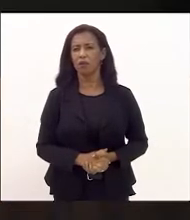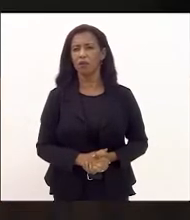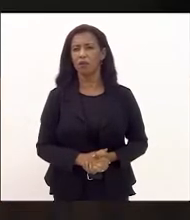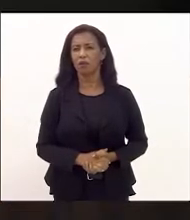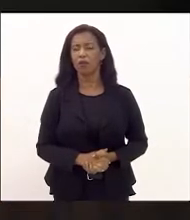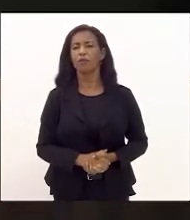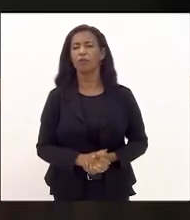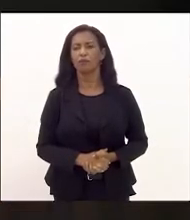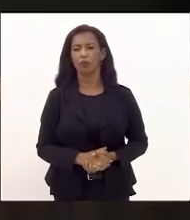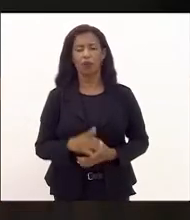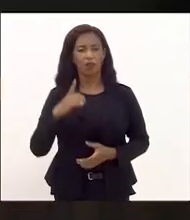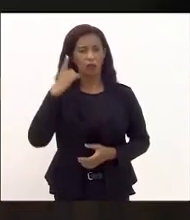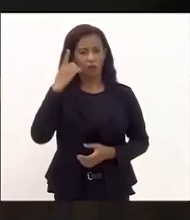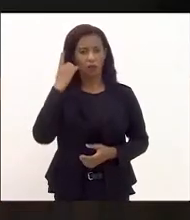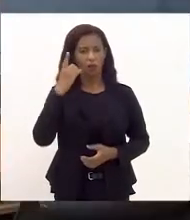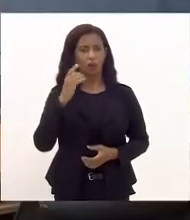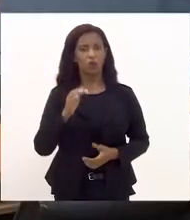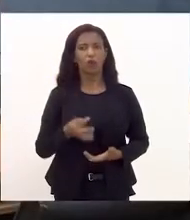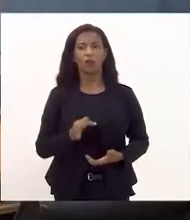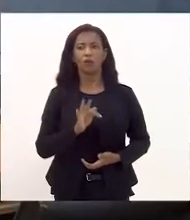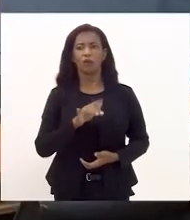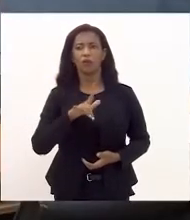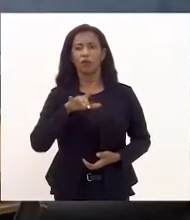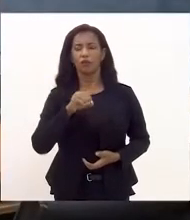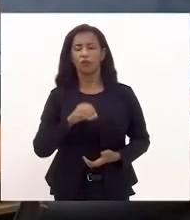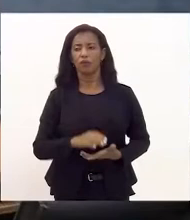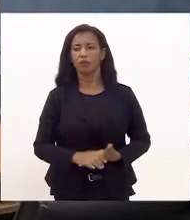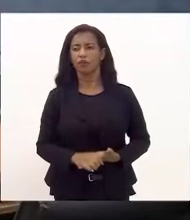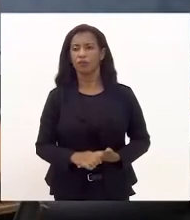do Consumidor, deputado Fábio Silva.